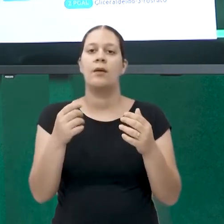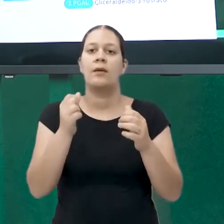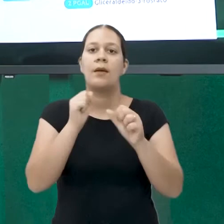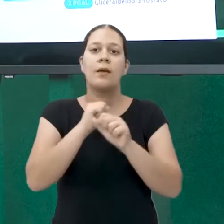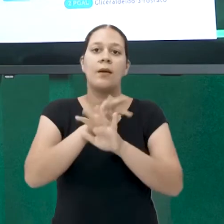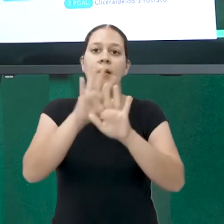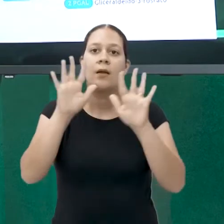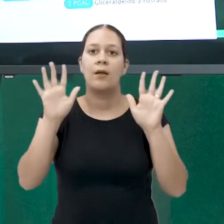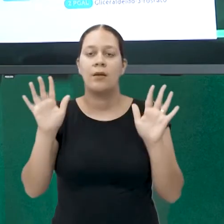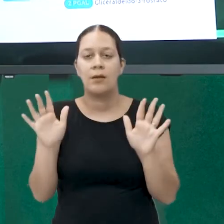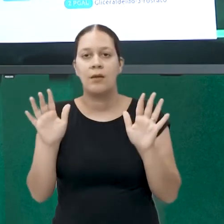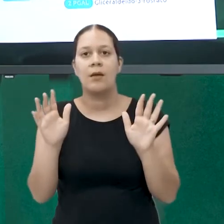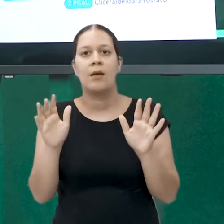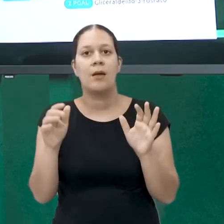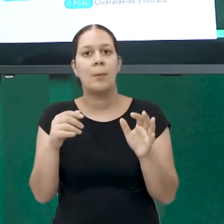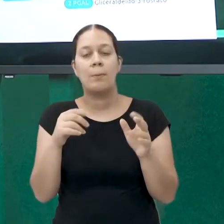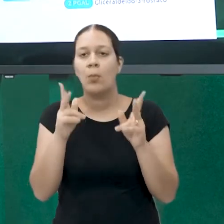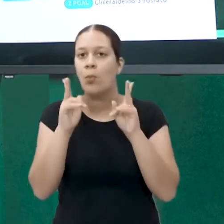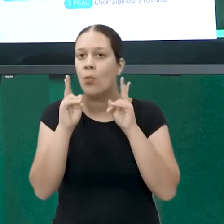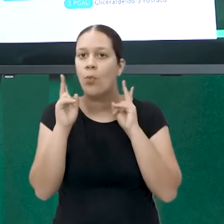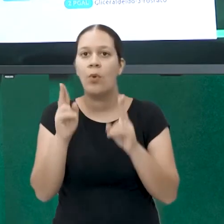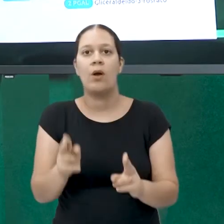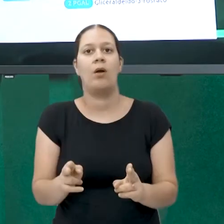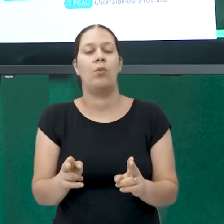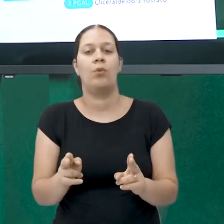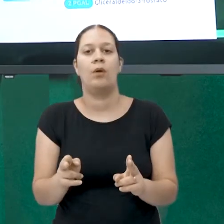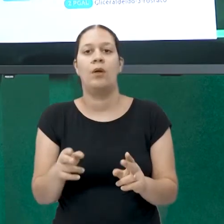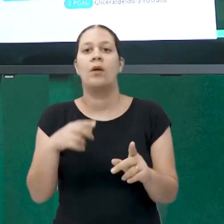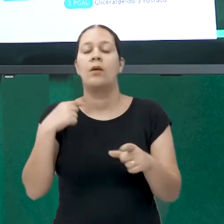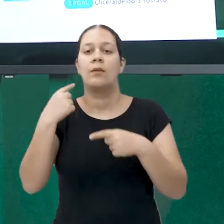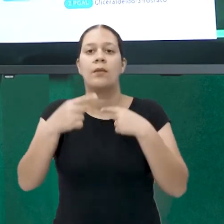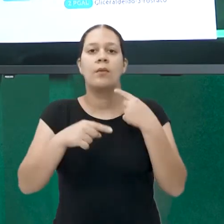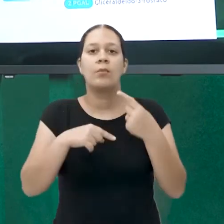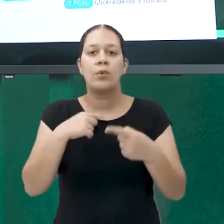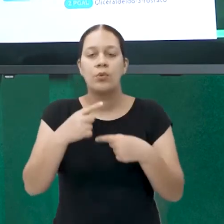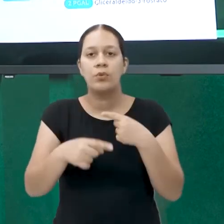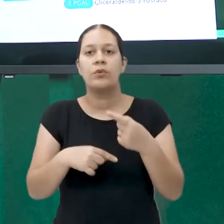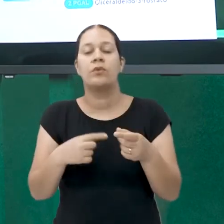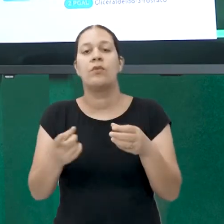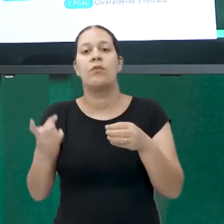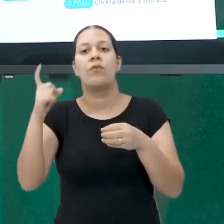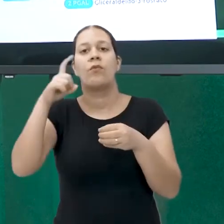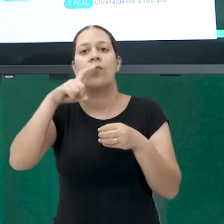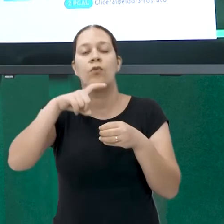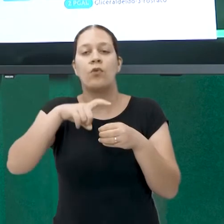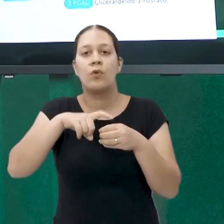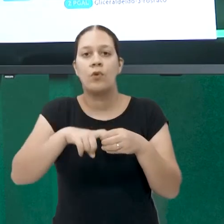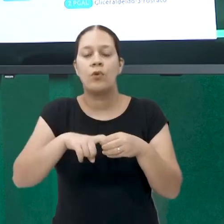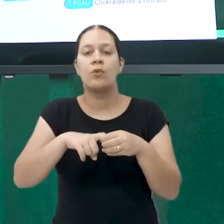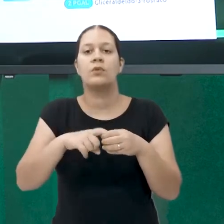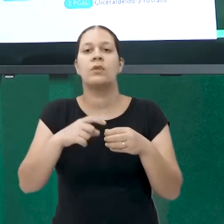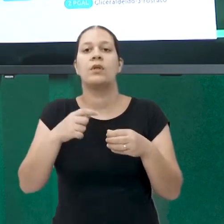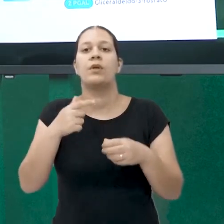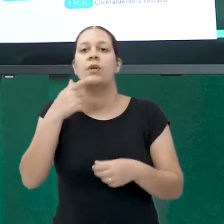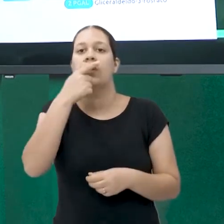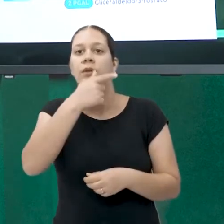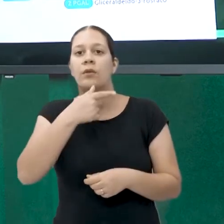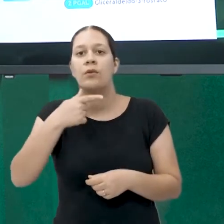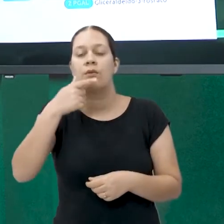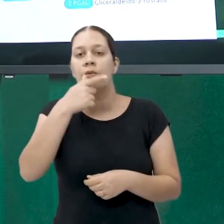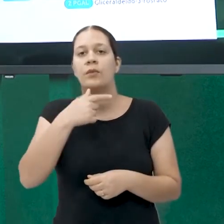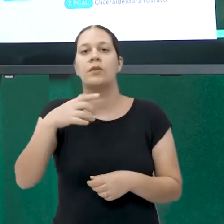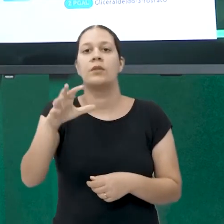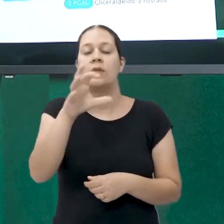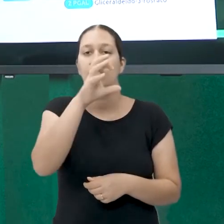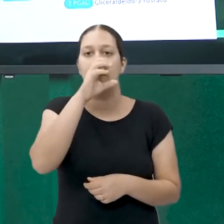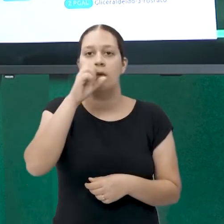muito semelhantes, tá? Depois, volta lá de novo, vê onde entra a glicose no